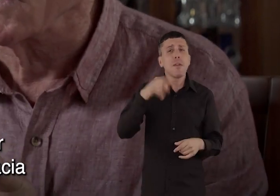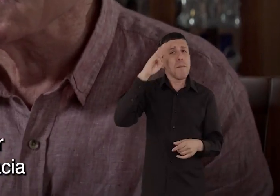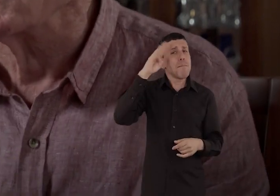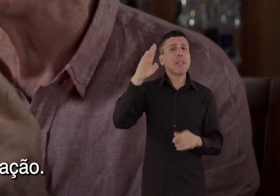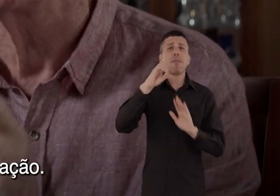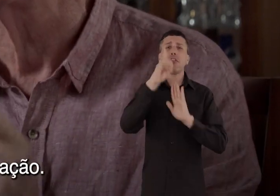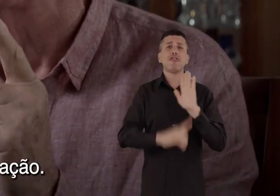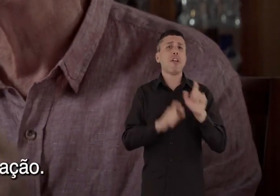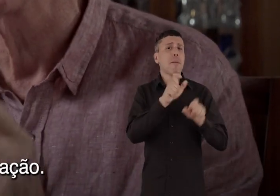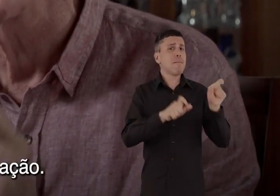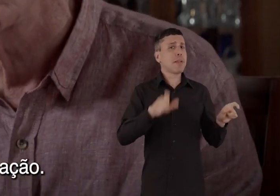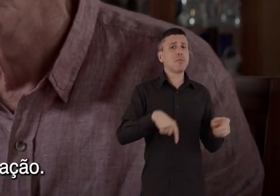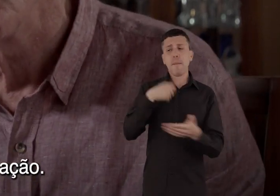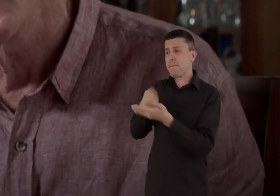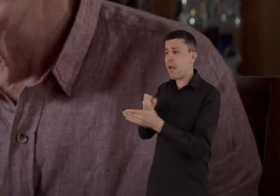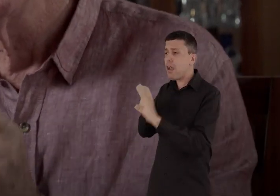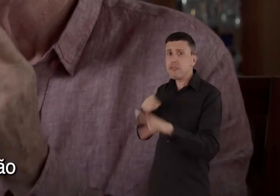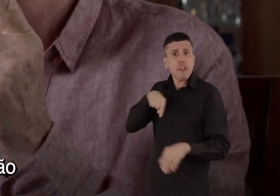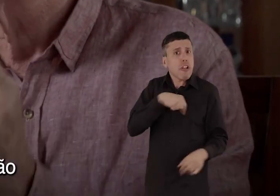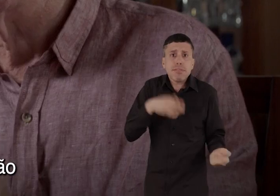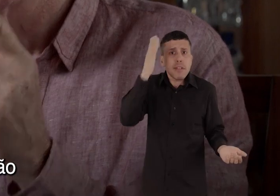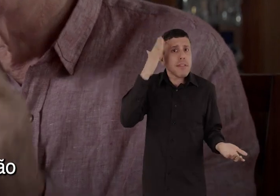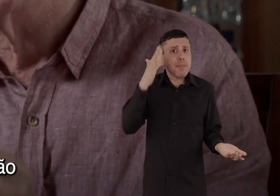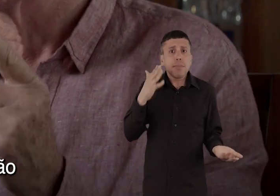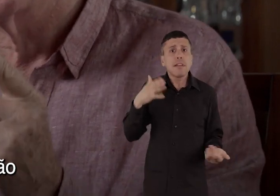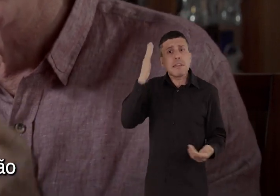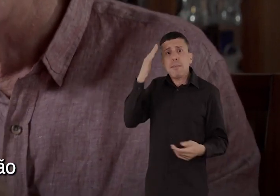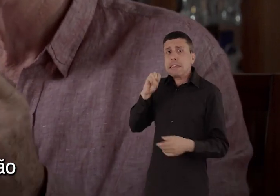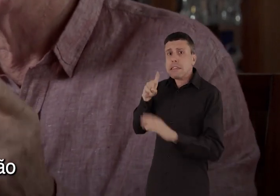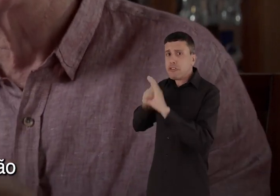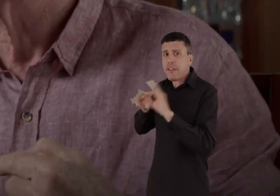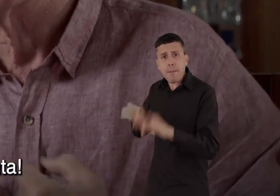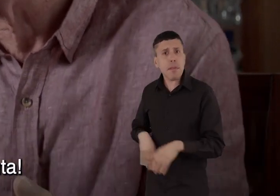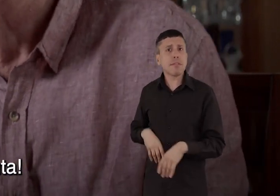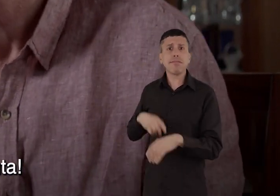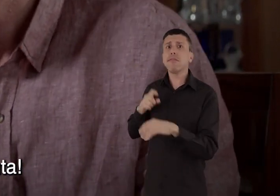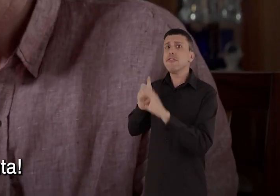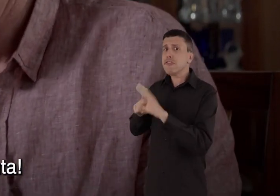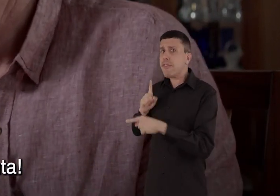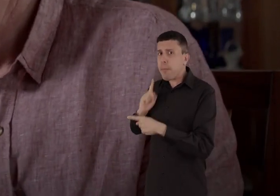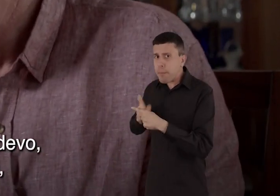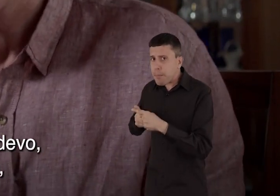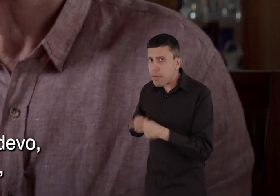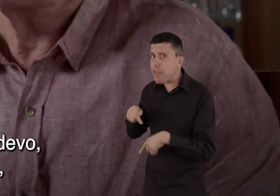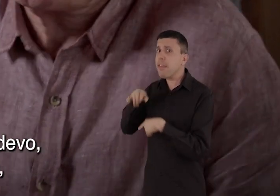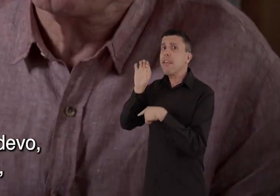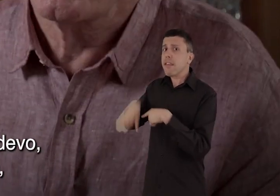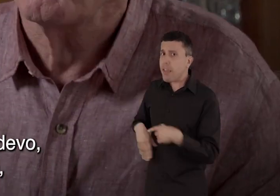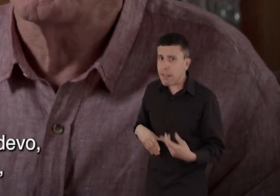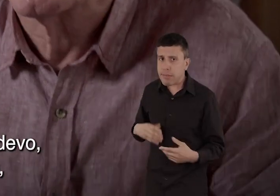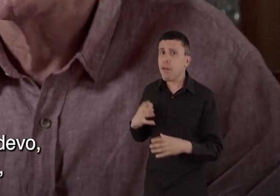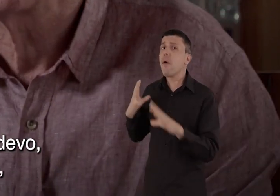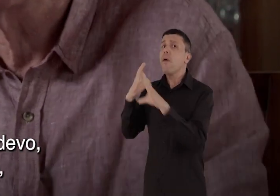na democracia, que é o direito à informação. E especialmente o direito à informação de quem paga a conta. Eu quero saber